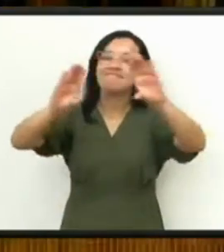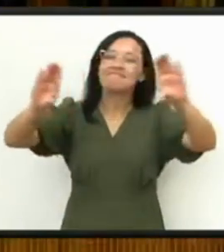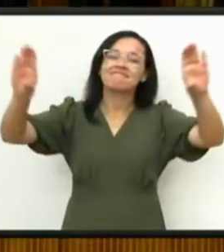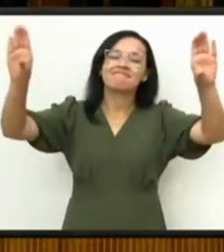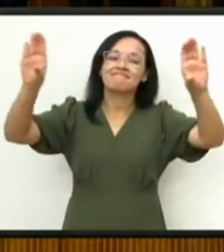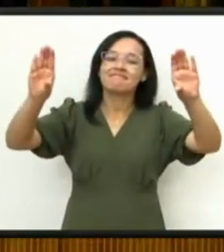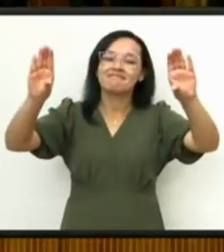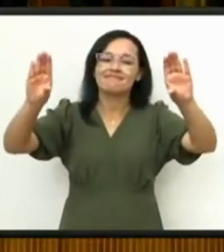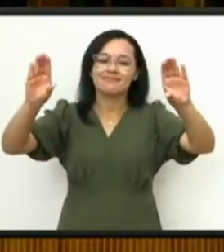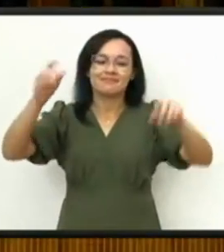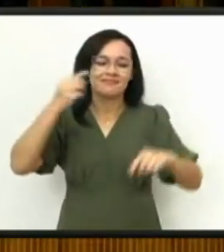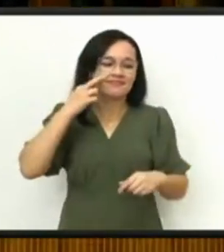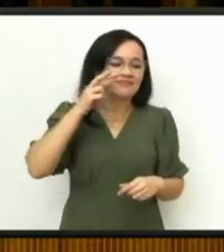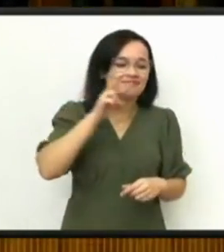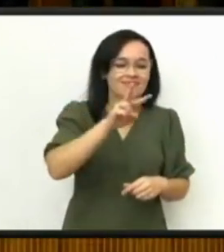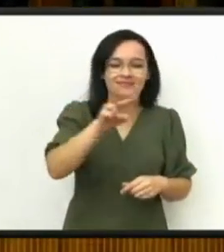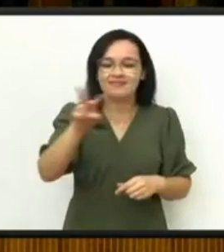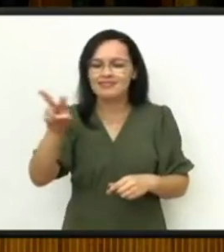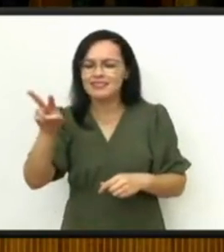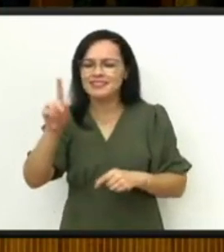contemplou. Mas nada será